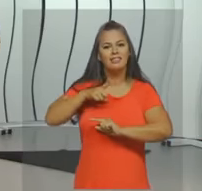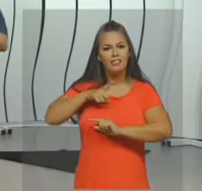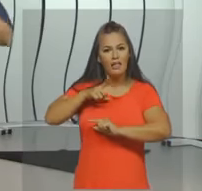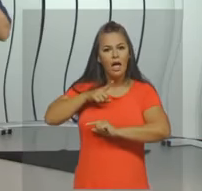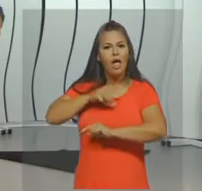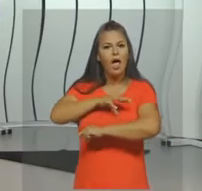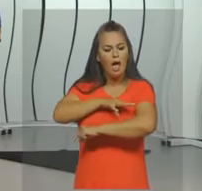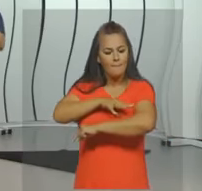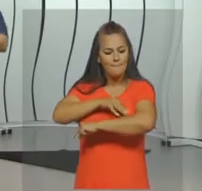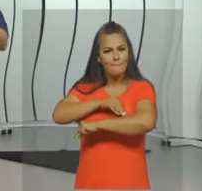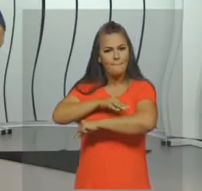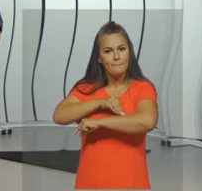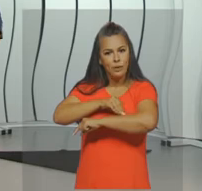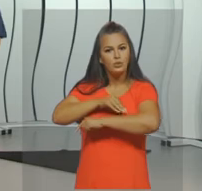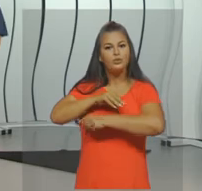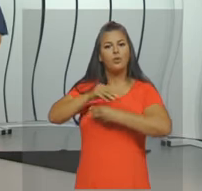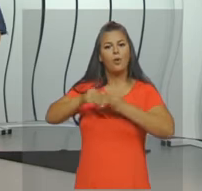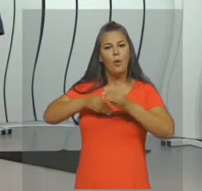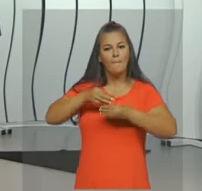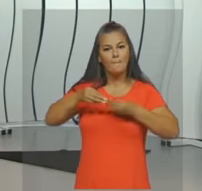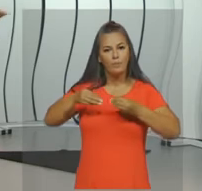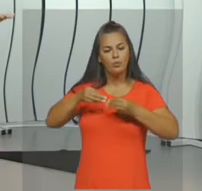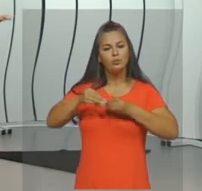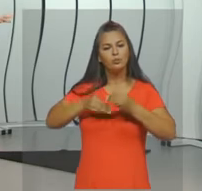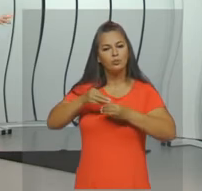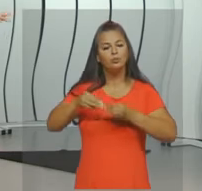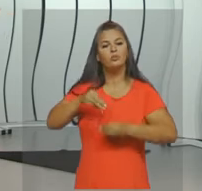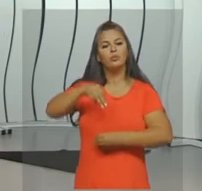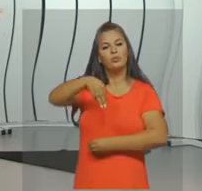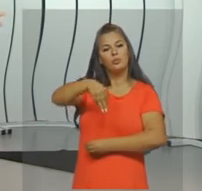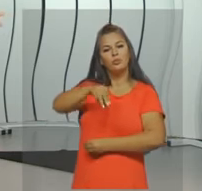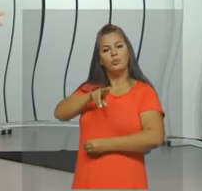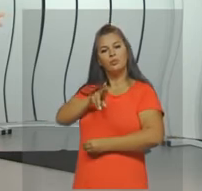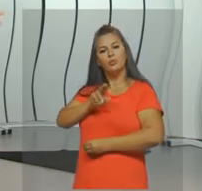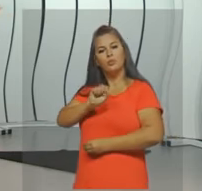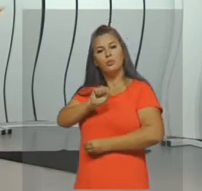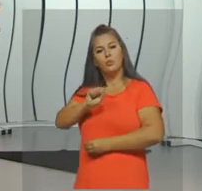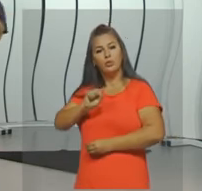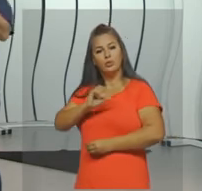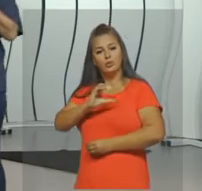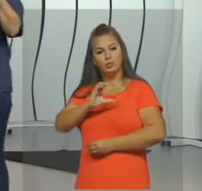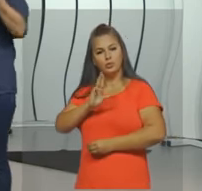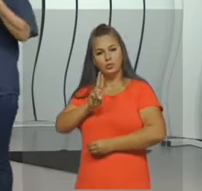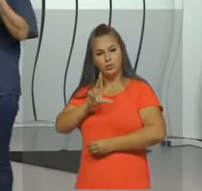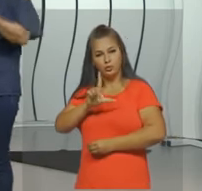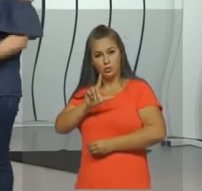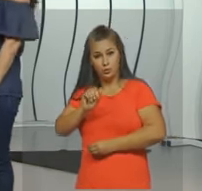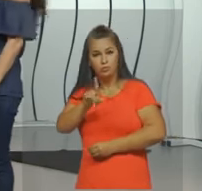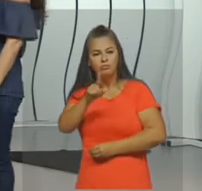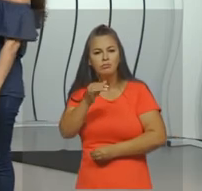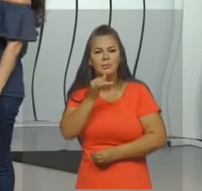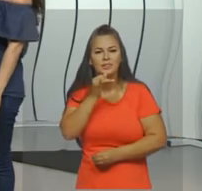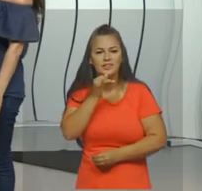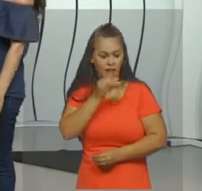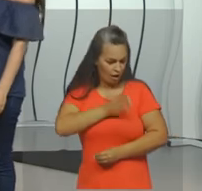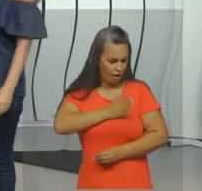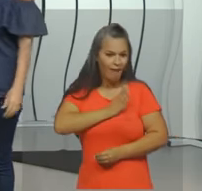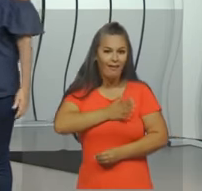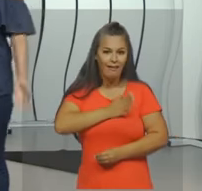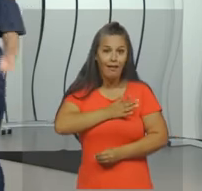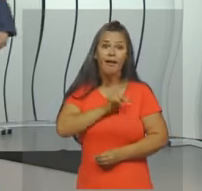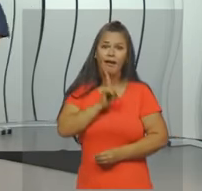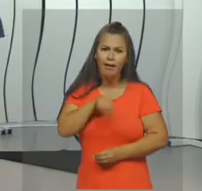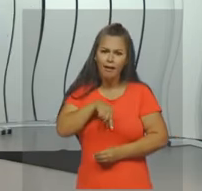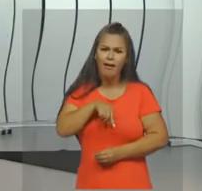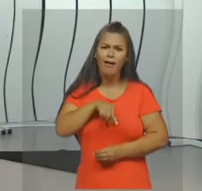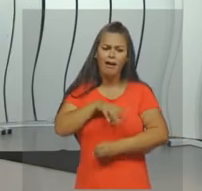vai ajudar ali na circulação do sangue. O coração, por exemplo, é um órgão muscular, né, que vai também aí ser importantíssimo